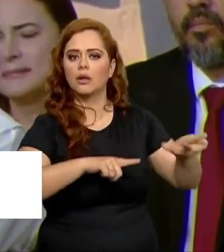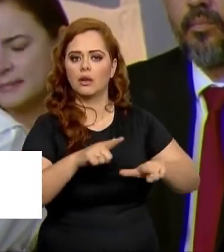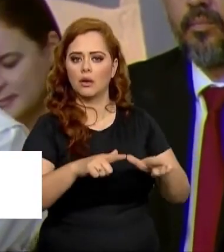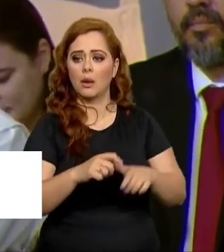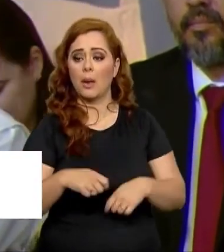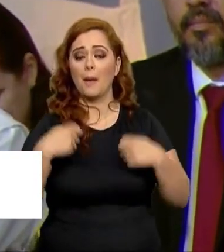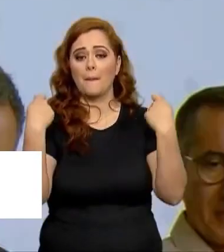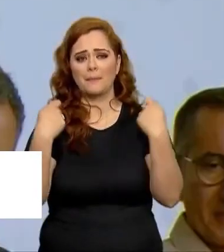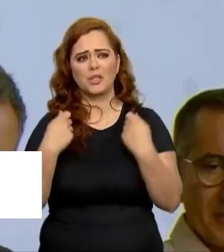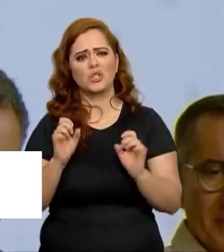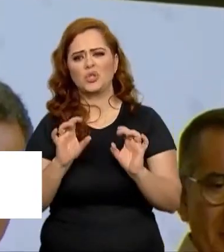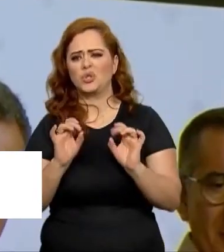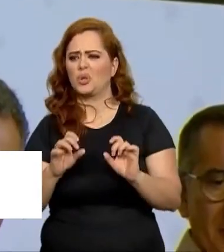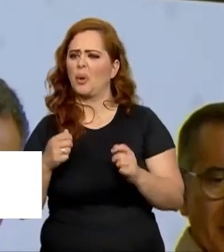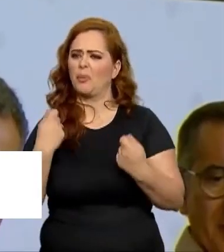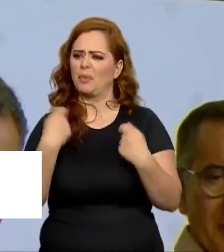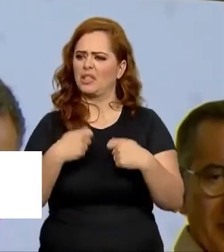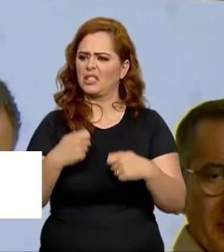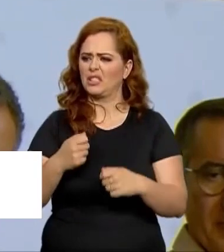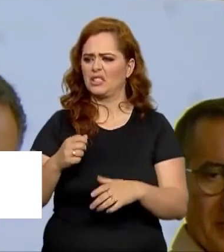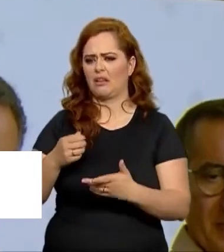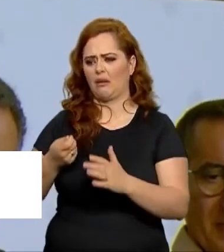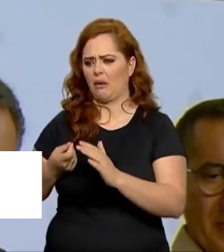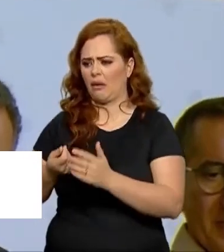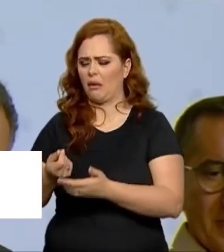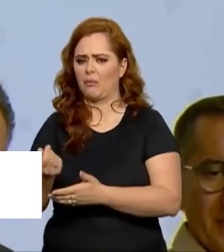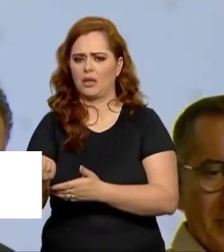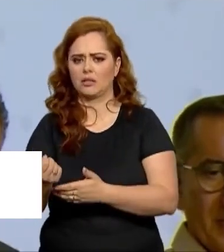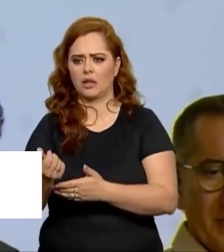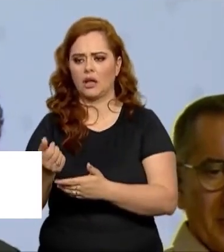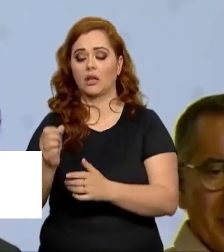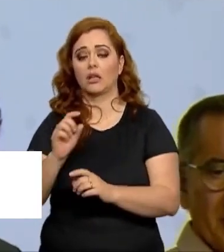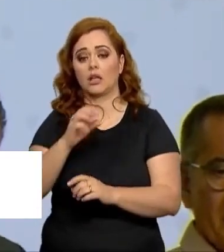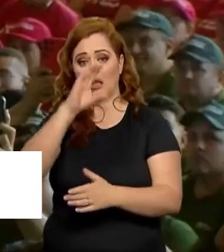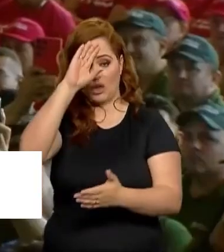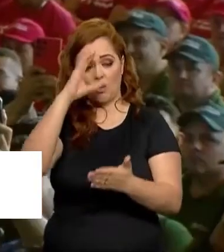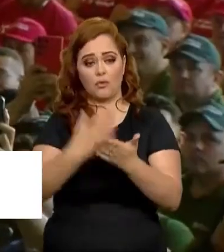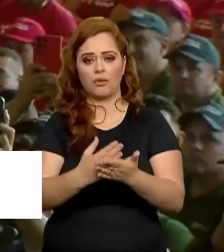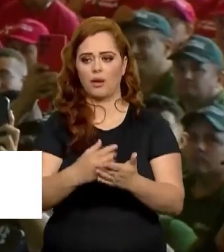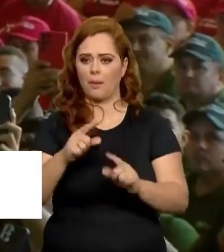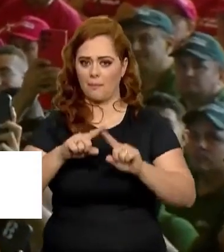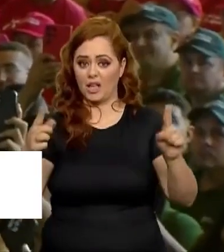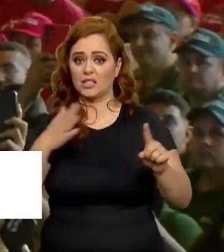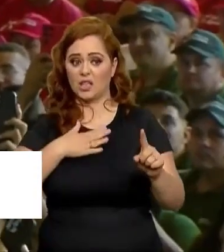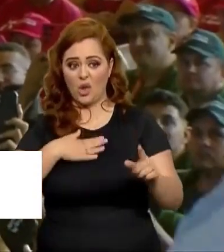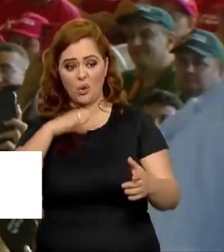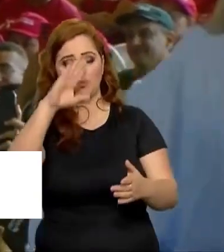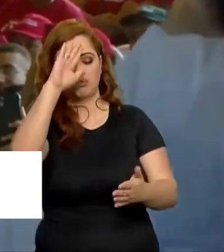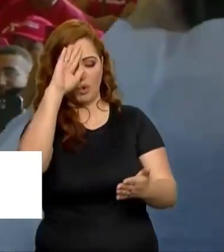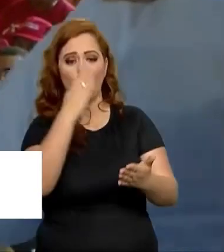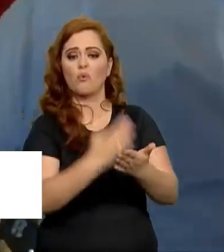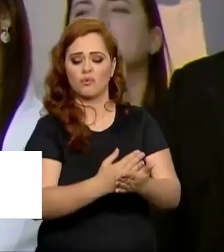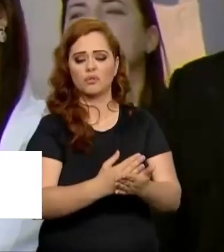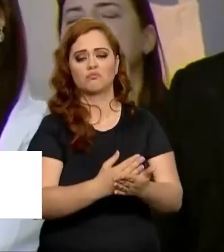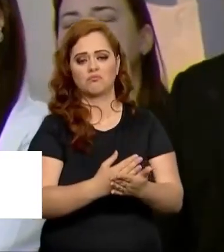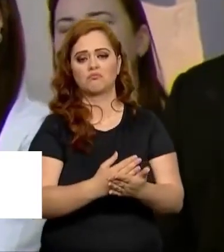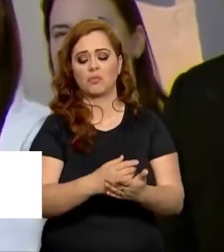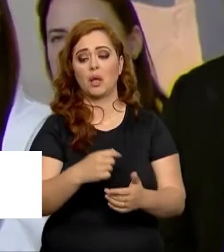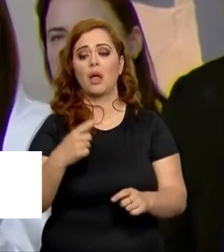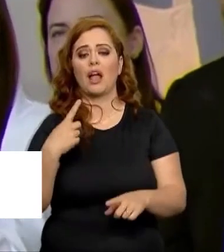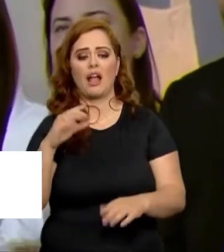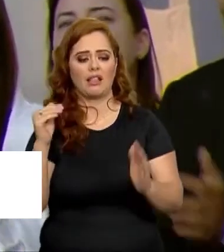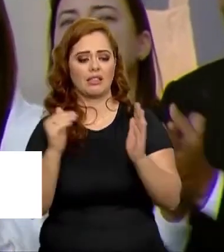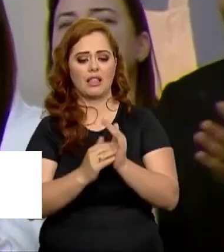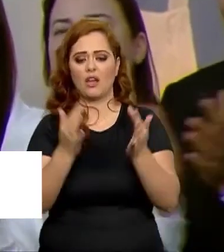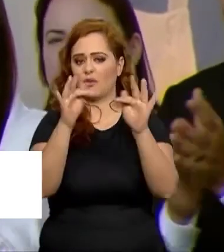gente só empresta quando a gente confia, e eu confio e vou confiar até o fim da minha vida, porque